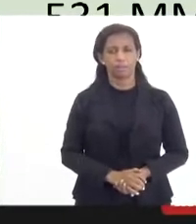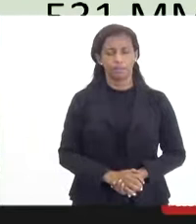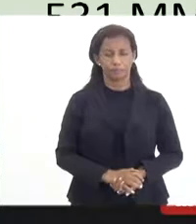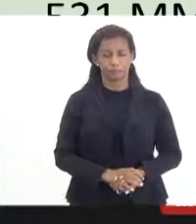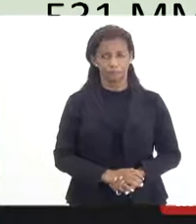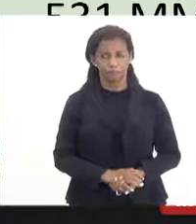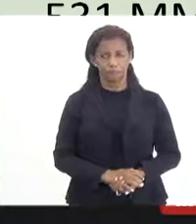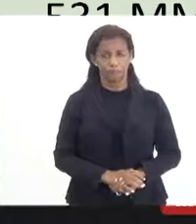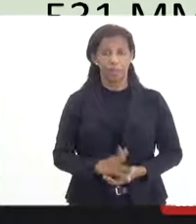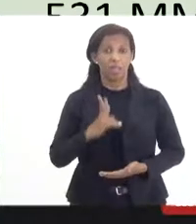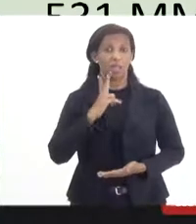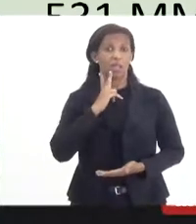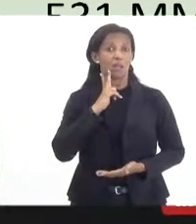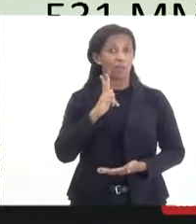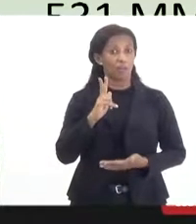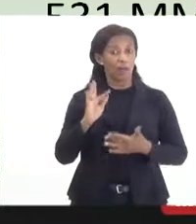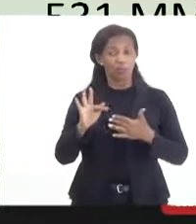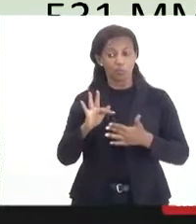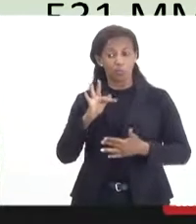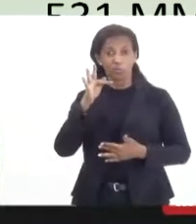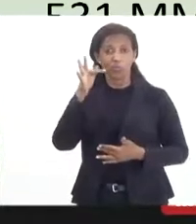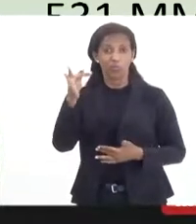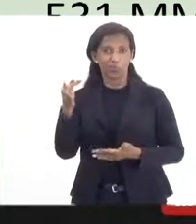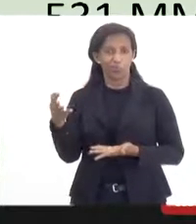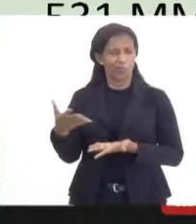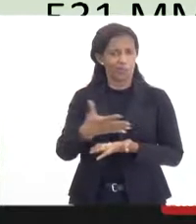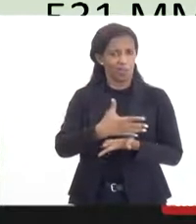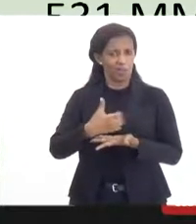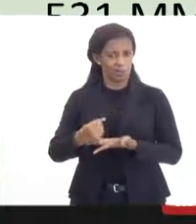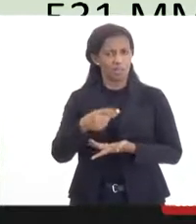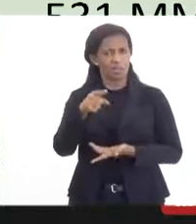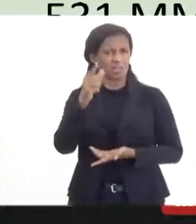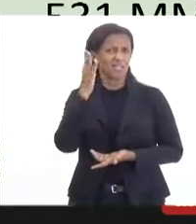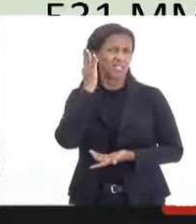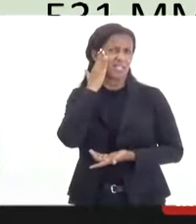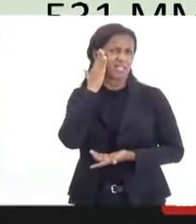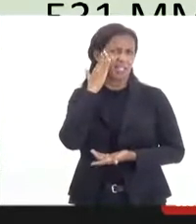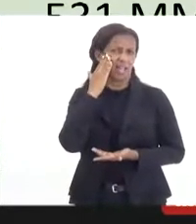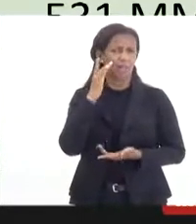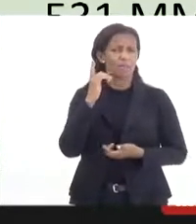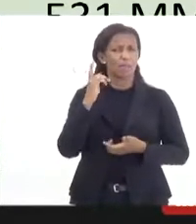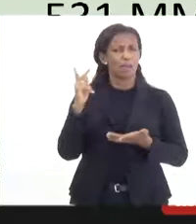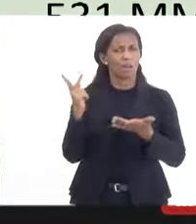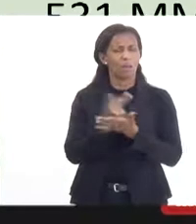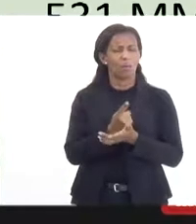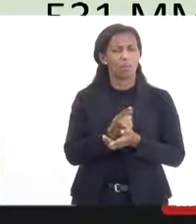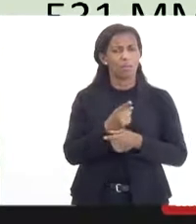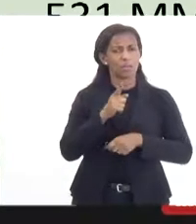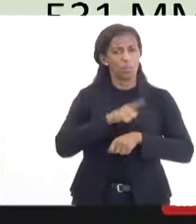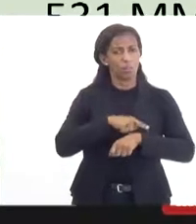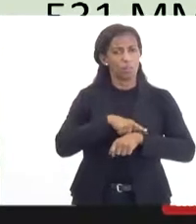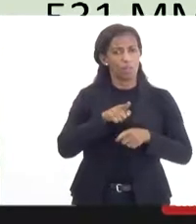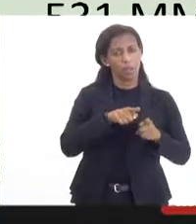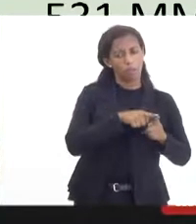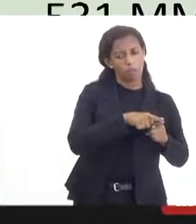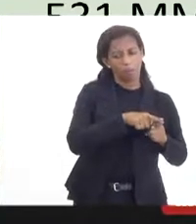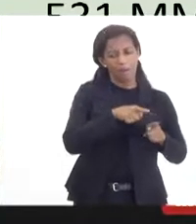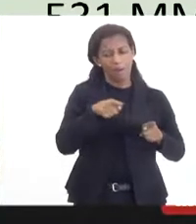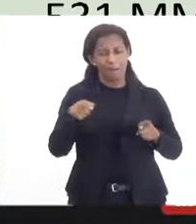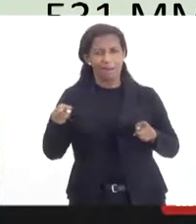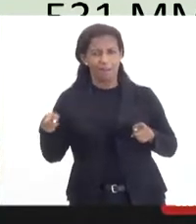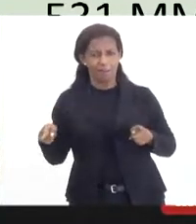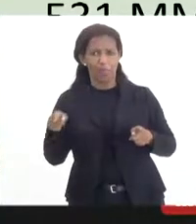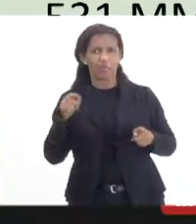Eu digo a realizar porque houve, como os senhores sabem, e senhoras, uma prorrogação, de modo que